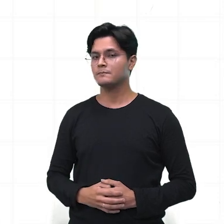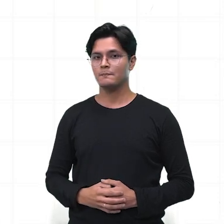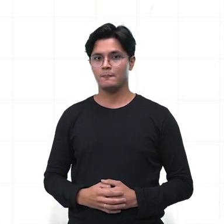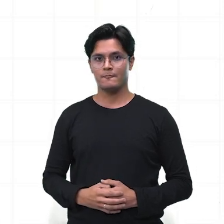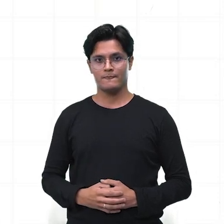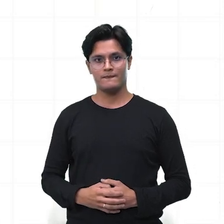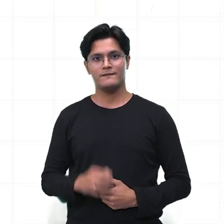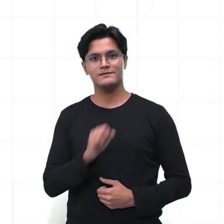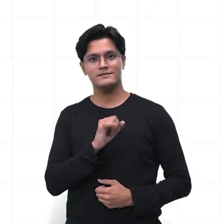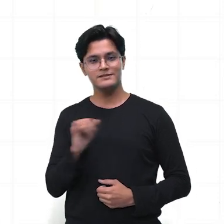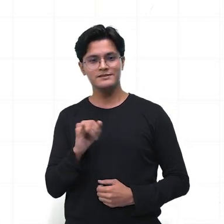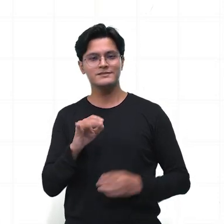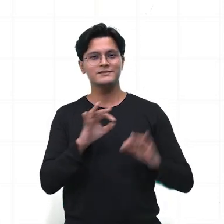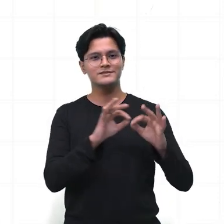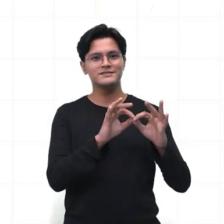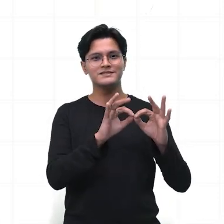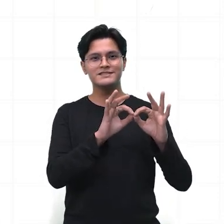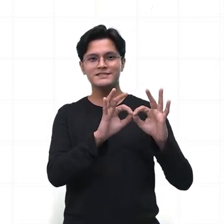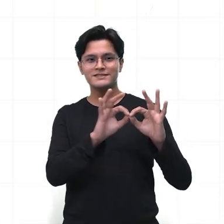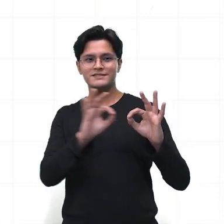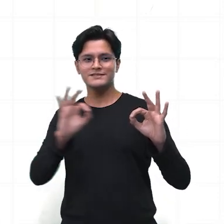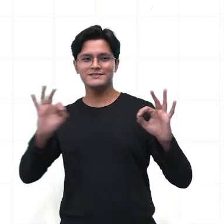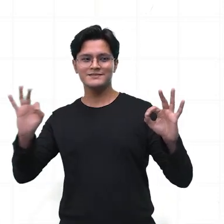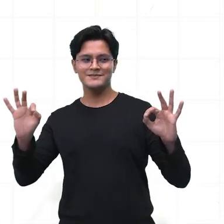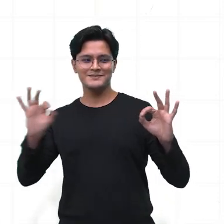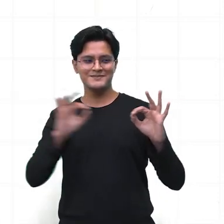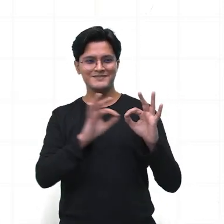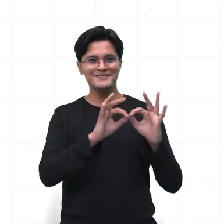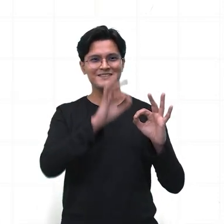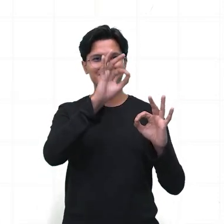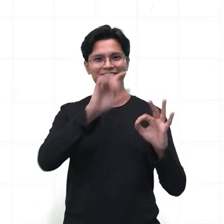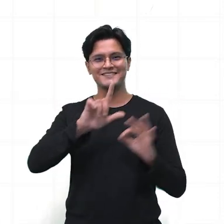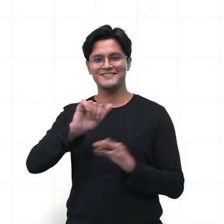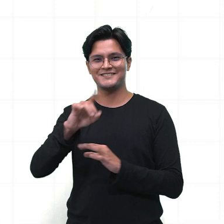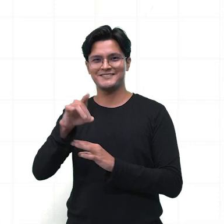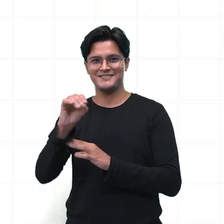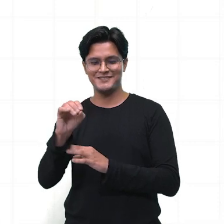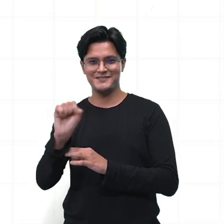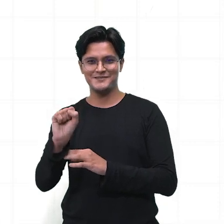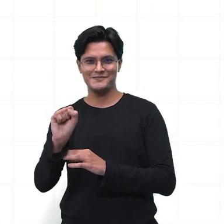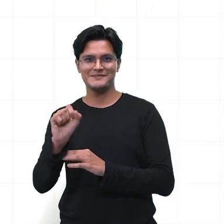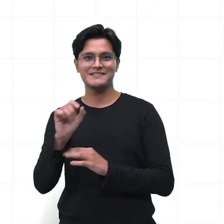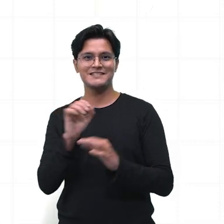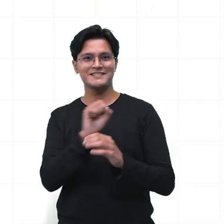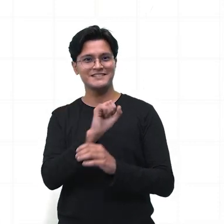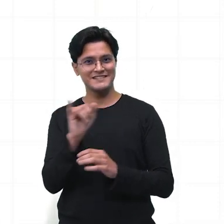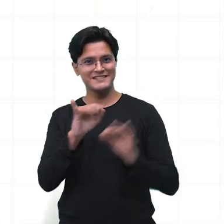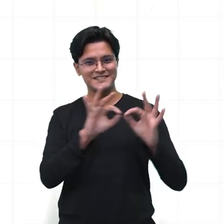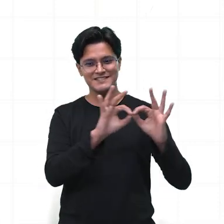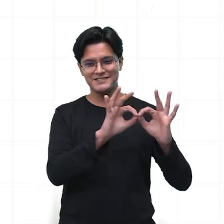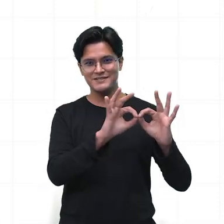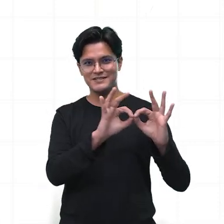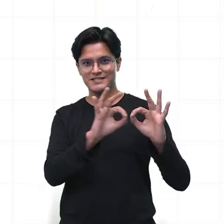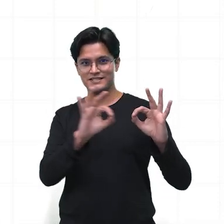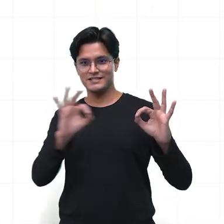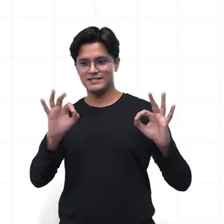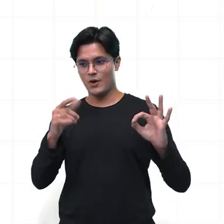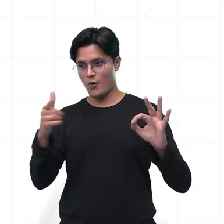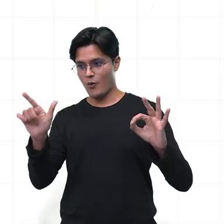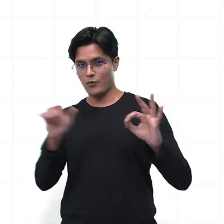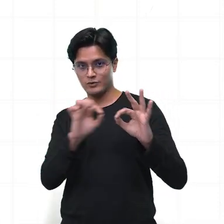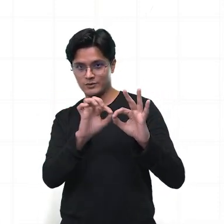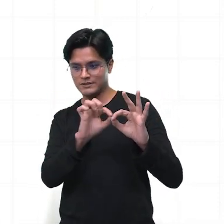esse lado aqui, eu vou prolongar esse lado. Prolonguei até aqui, prolonguei esse outro lado até